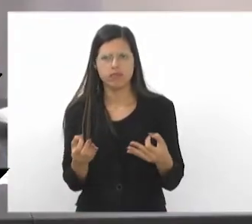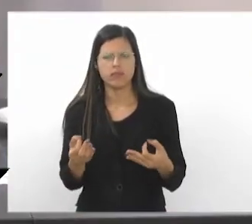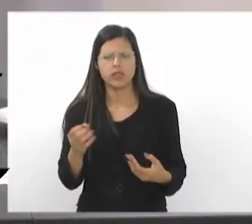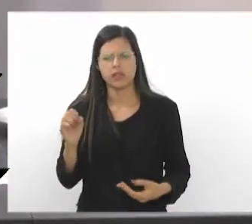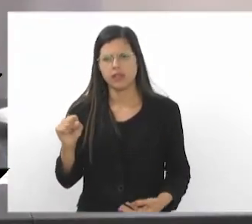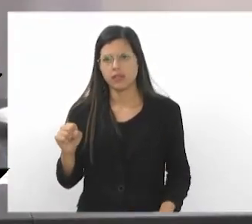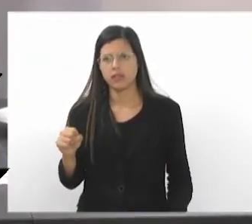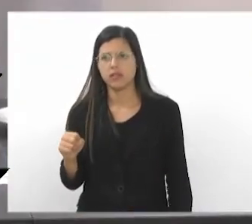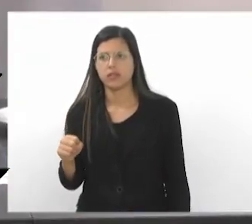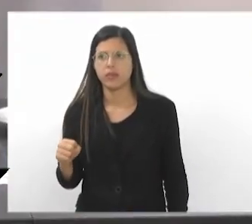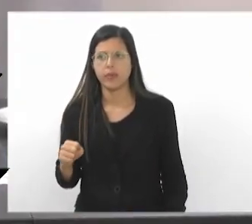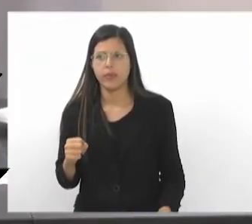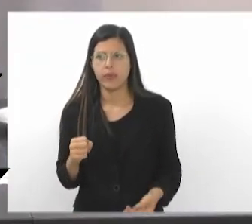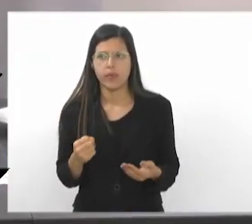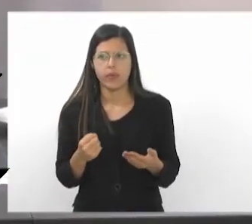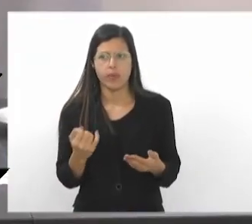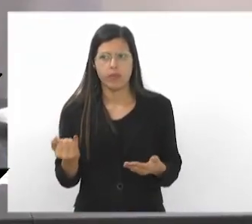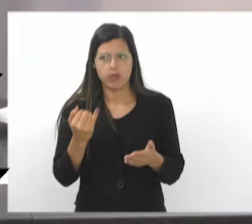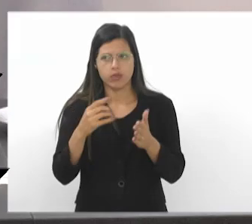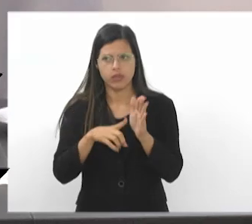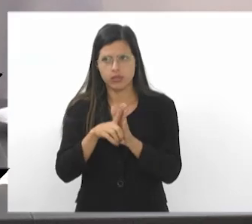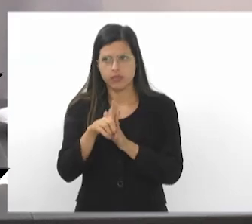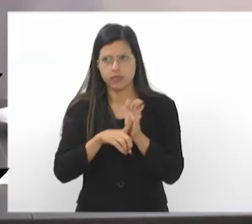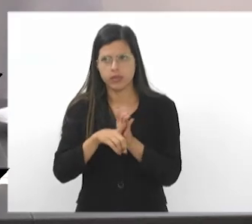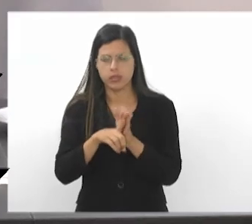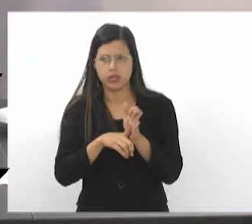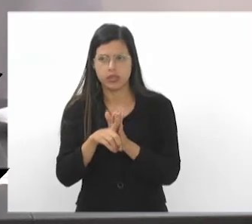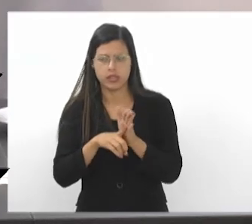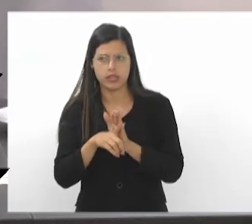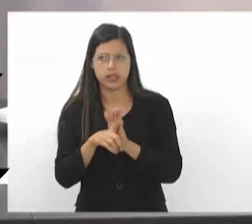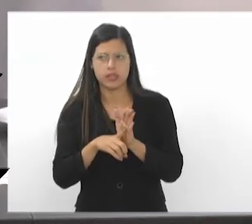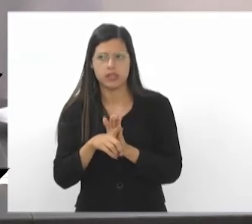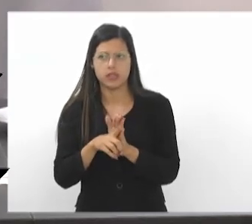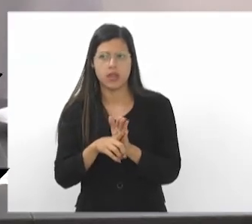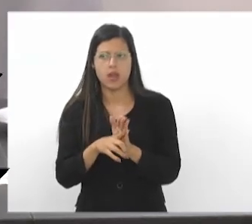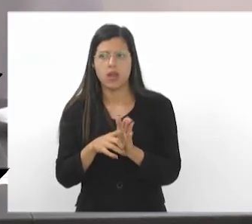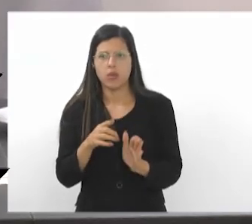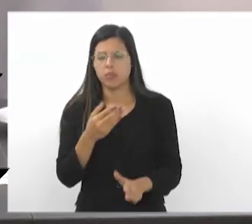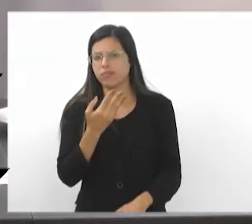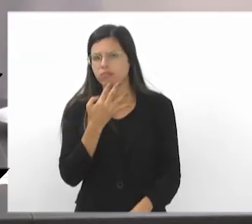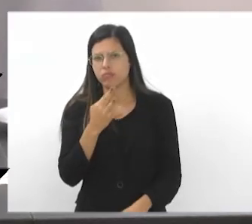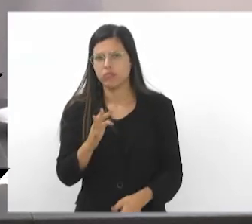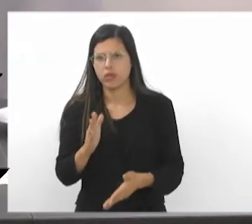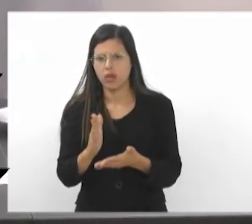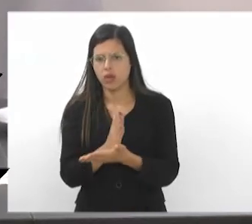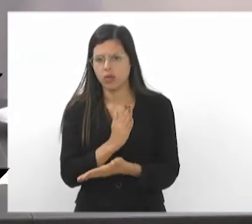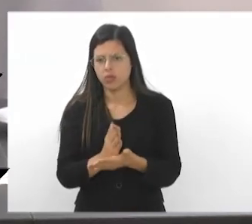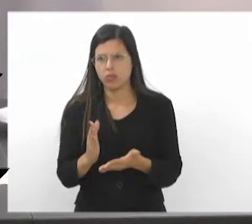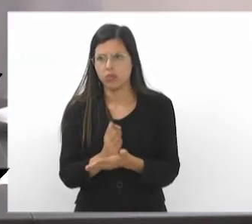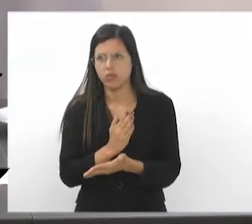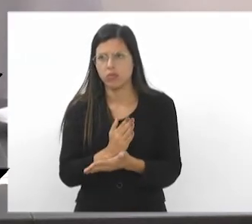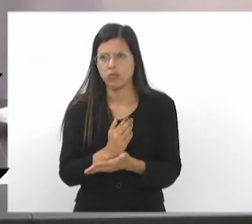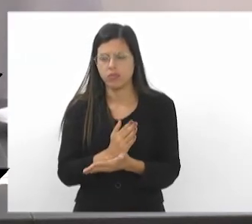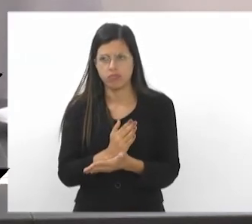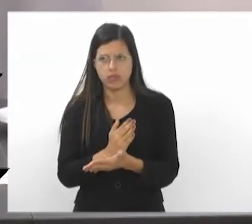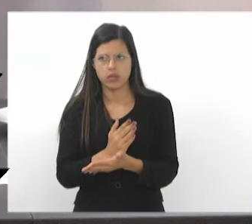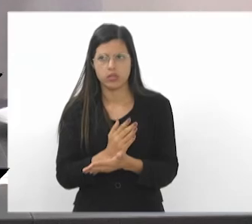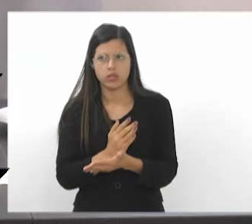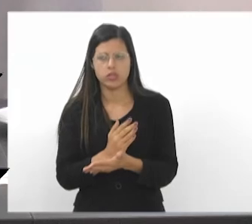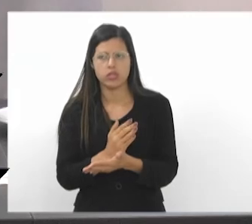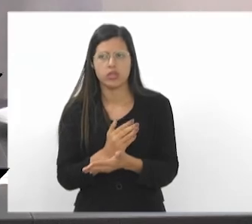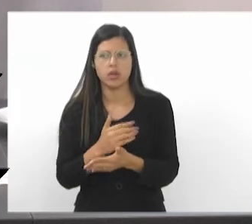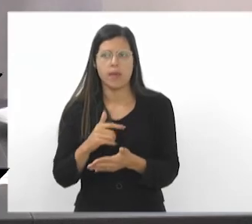estudo aqui, já antecipando, eu até desconheci algumas, mas ao longo do tempo foram sendo aprovados projetos